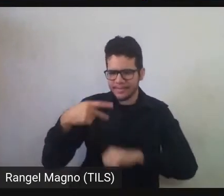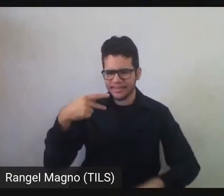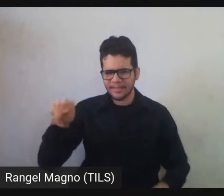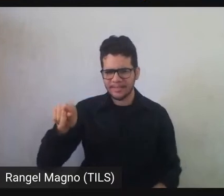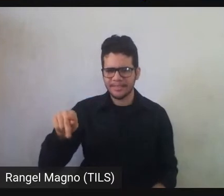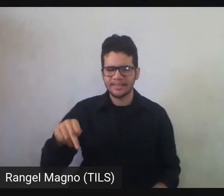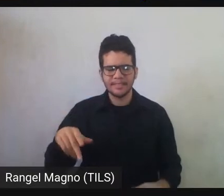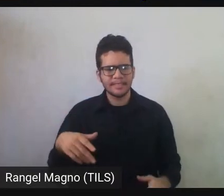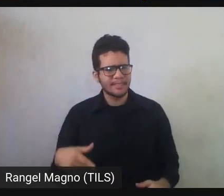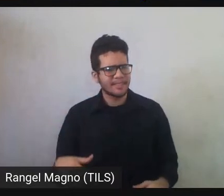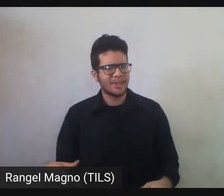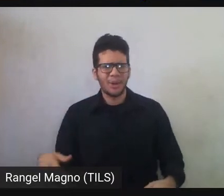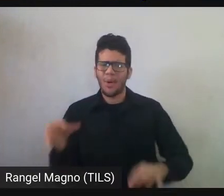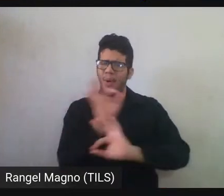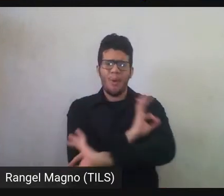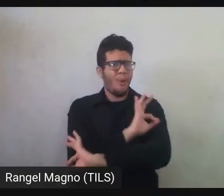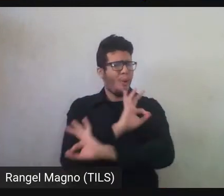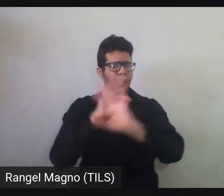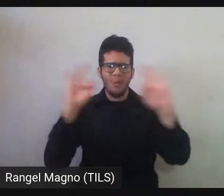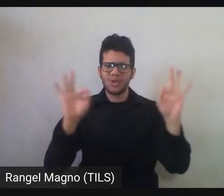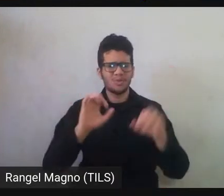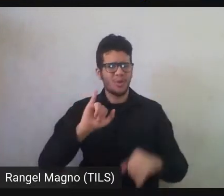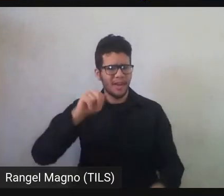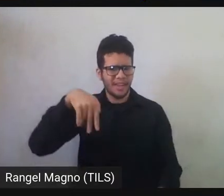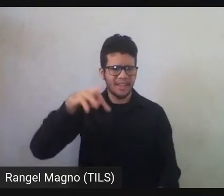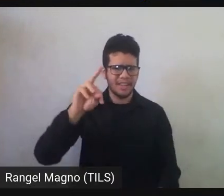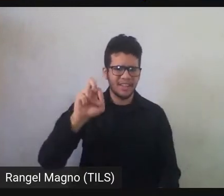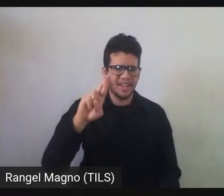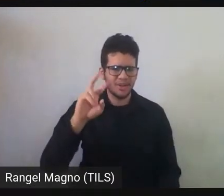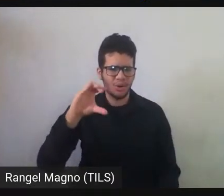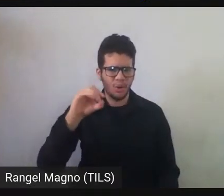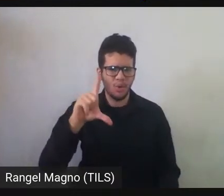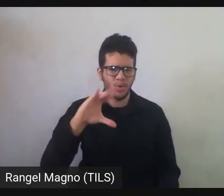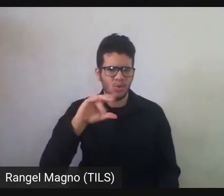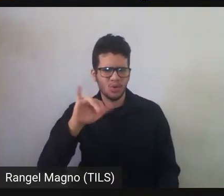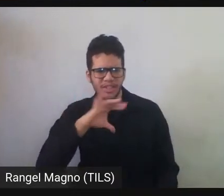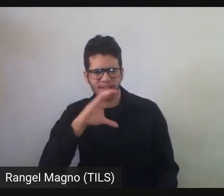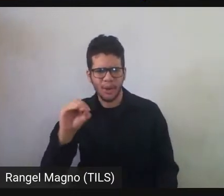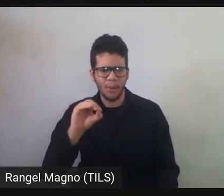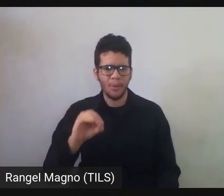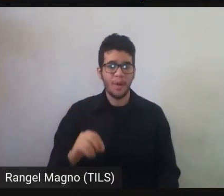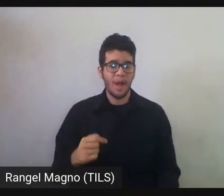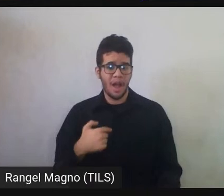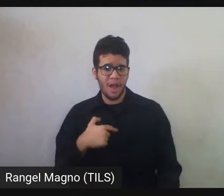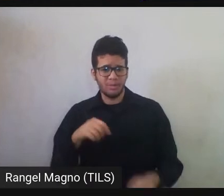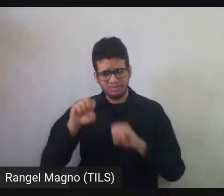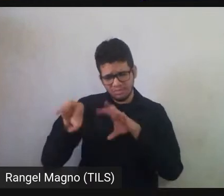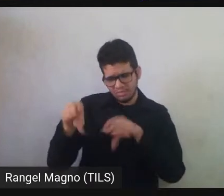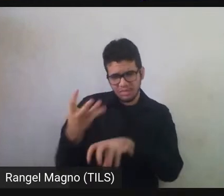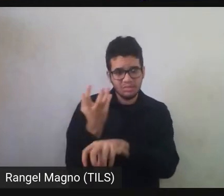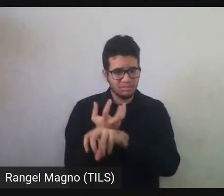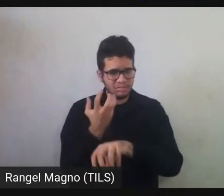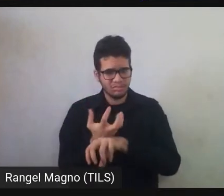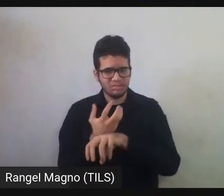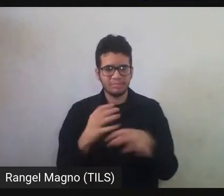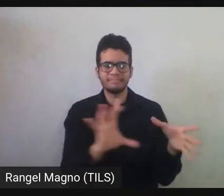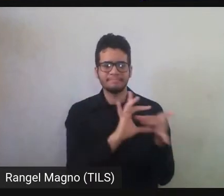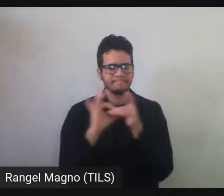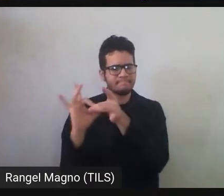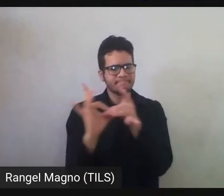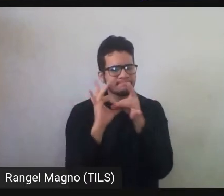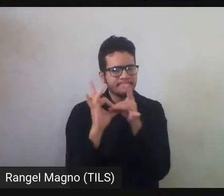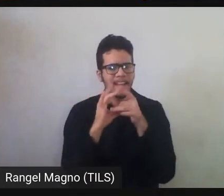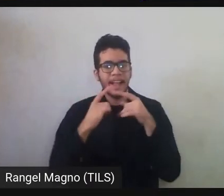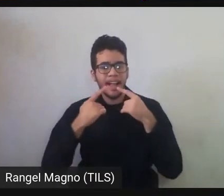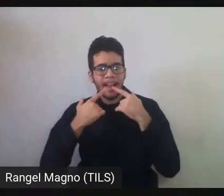sido na verdade fantástica a interlocução porque quando eu dou disciplinas muito ligadas à linguística geral como